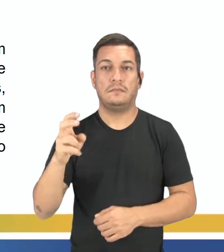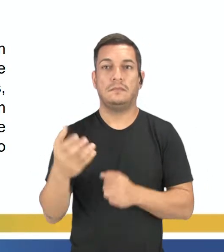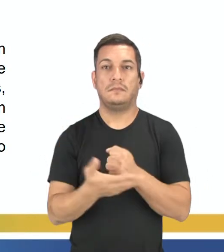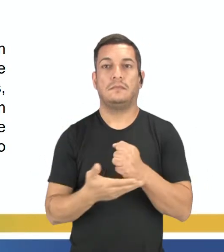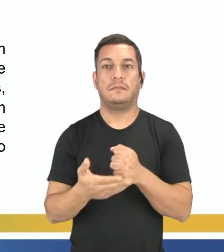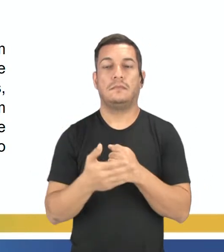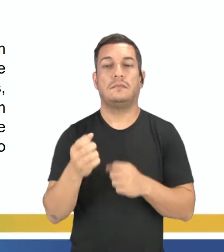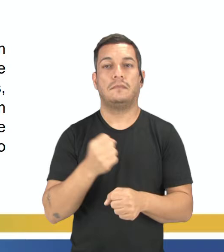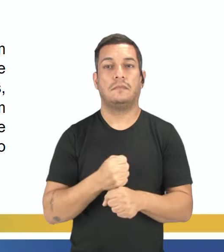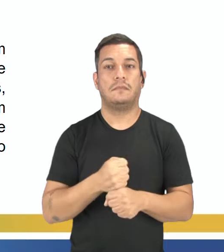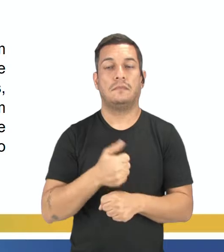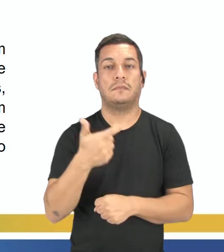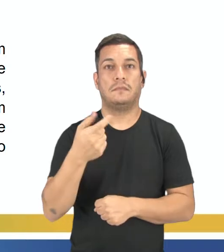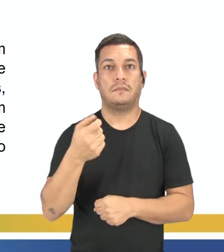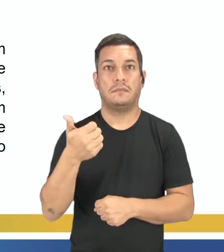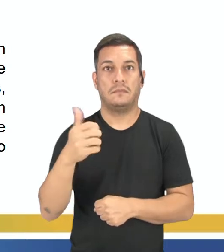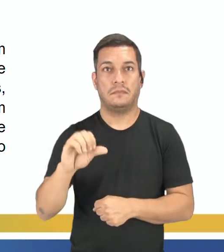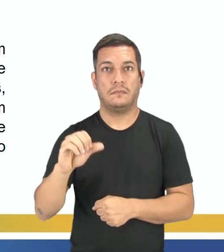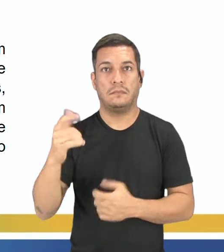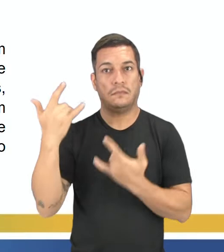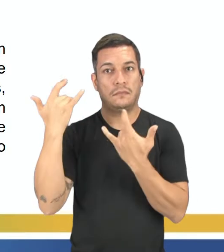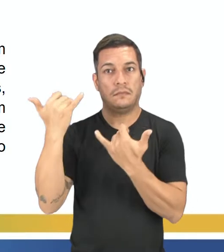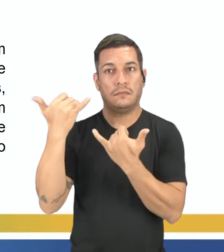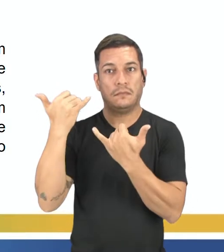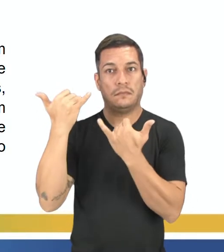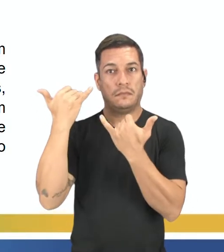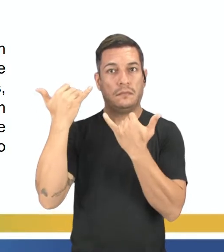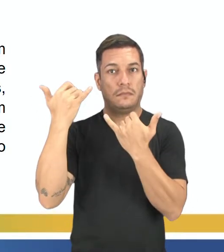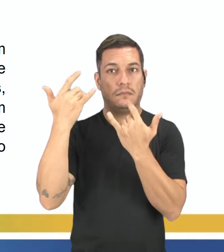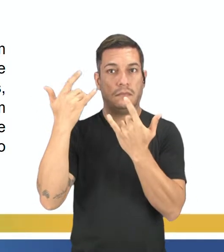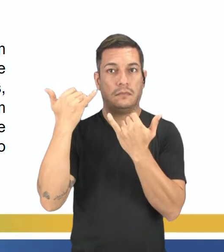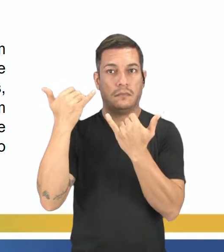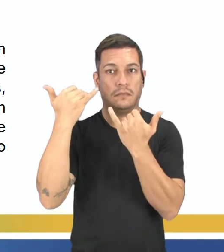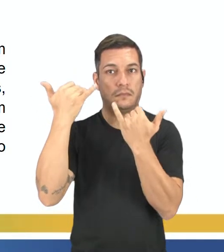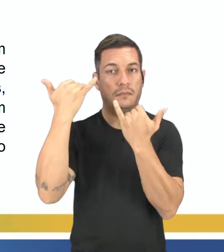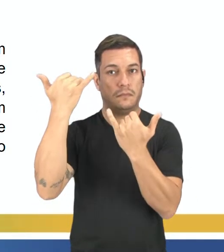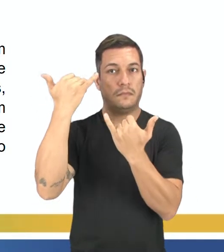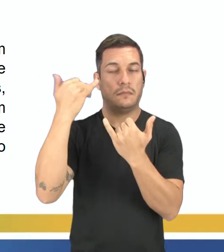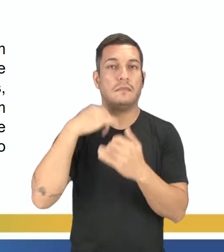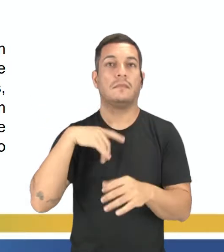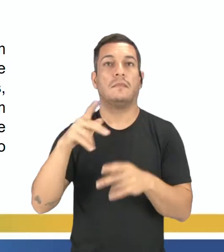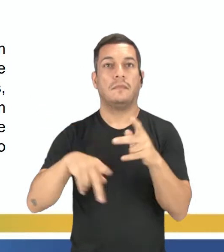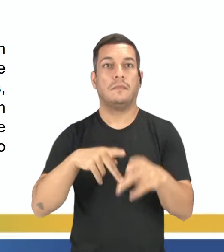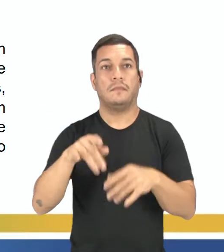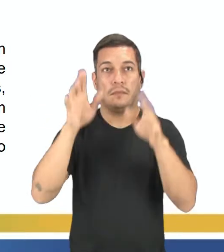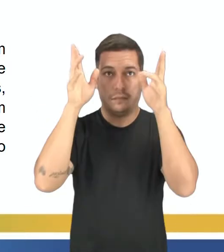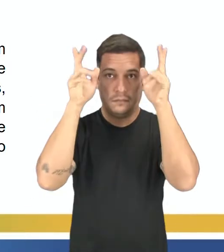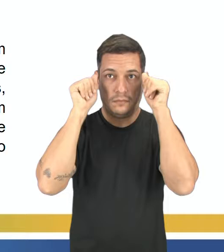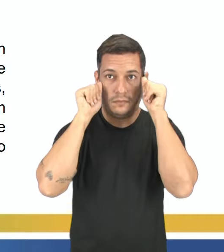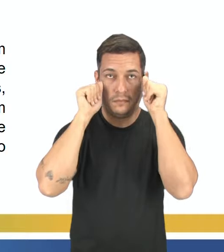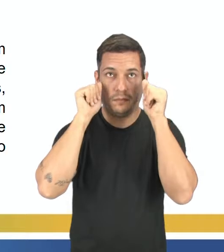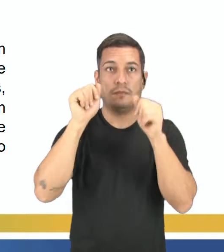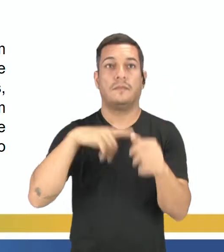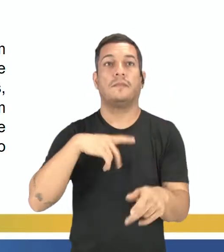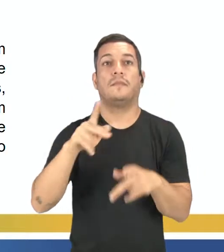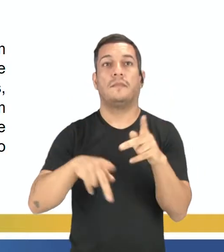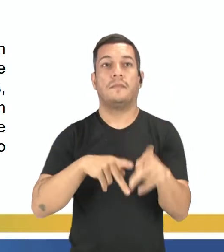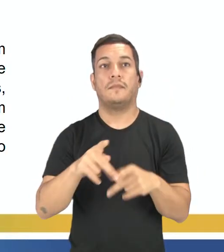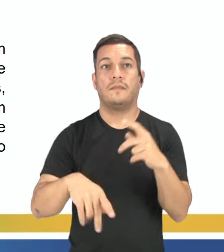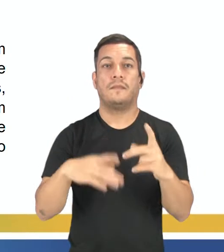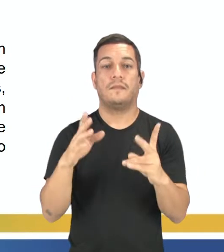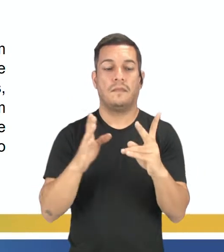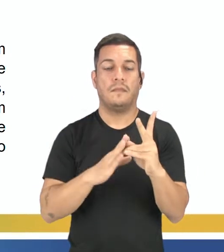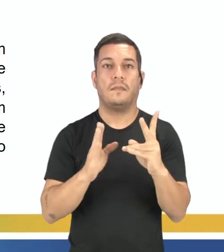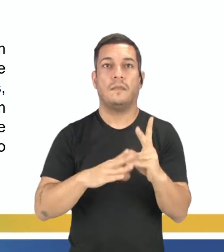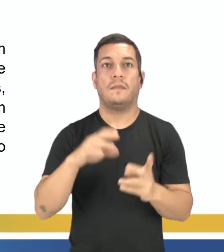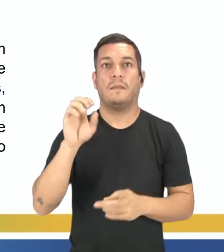881.935, segundo os dados de 2019 do IBGE, de população acriana. Ok? E a gente tem de população